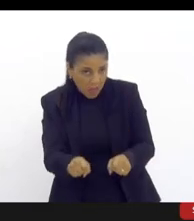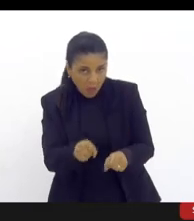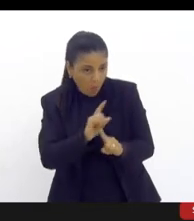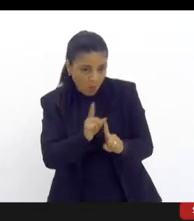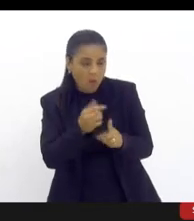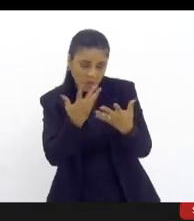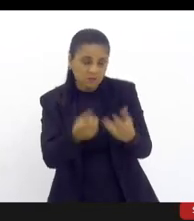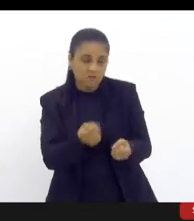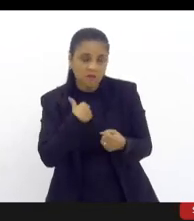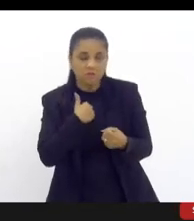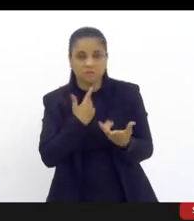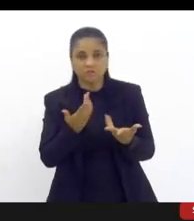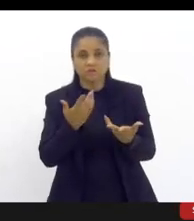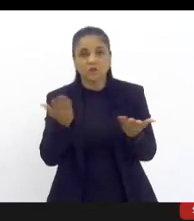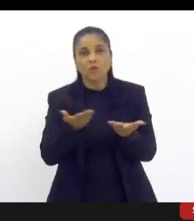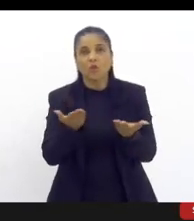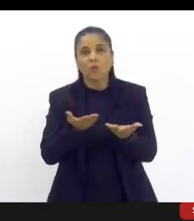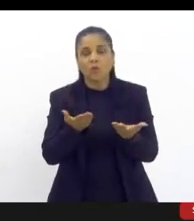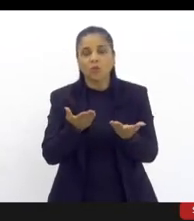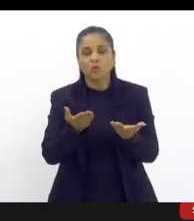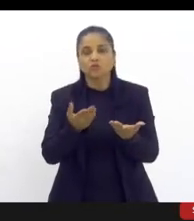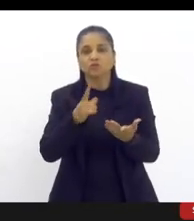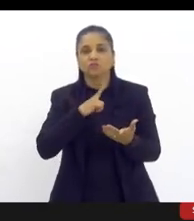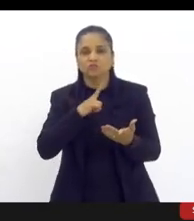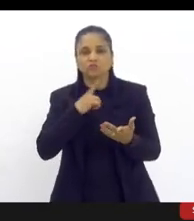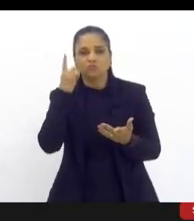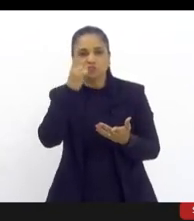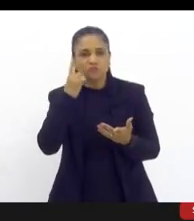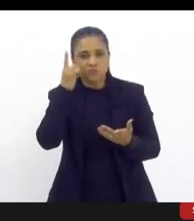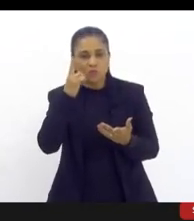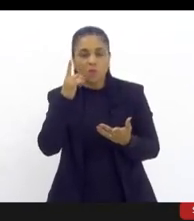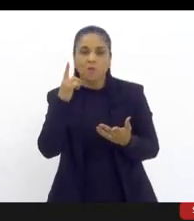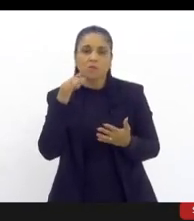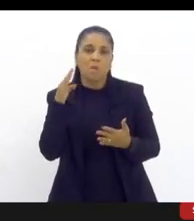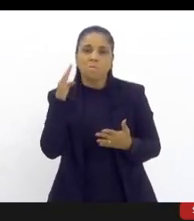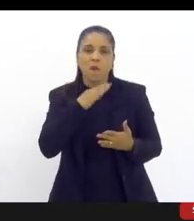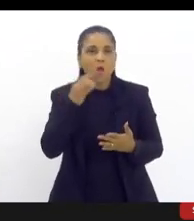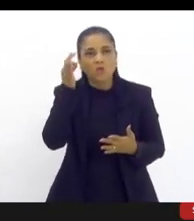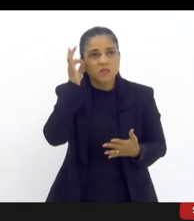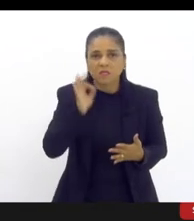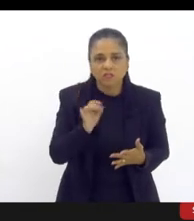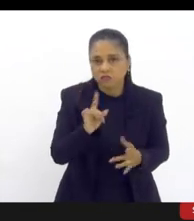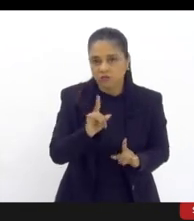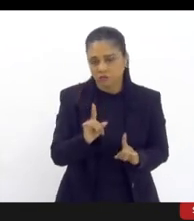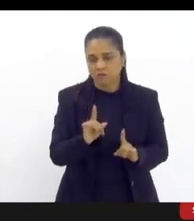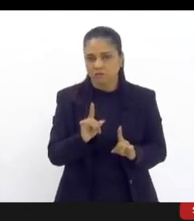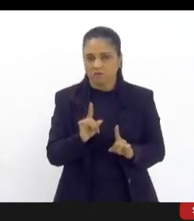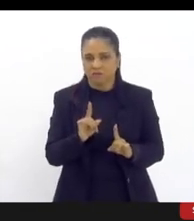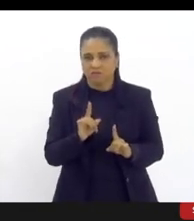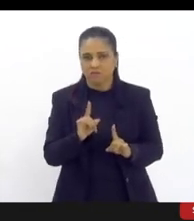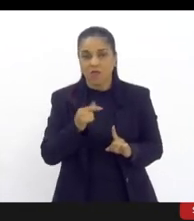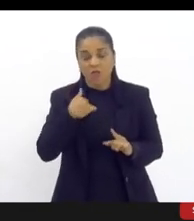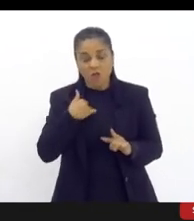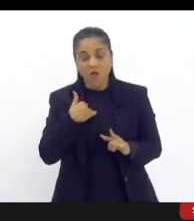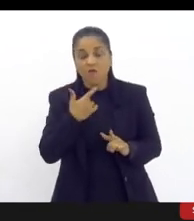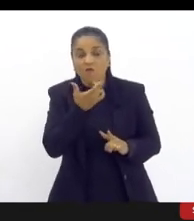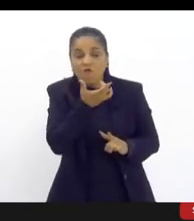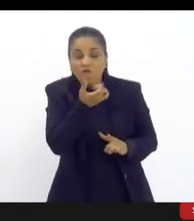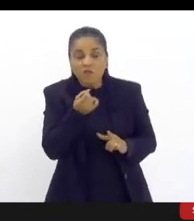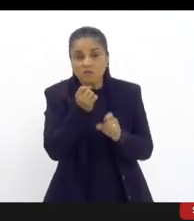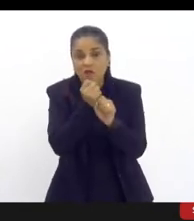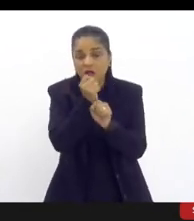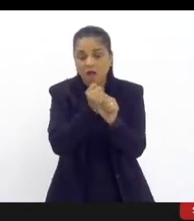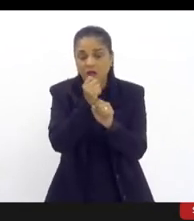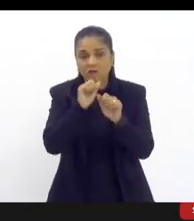20. Hoje o deputado Otônio falou, tem mal entendido. Não tem mal entendido nenhum. Eu estou aí nessa casa há 20 anos.